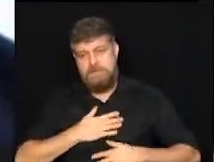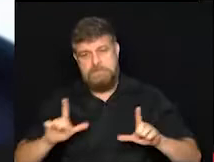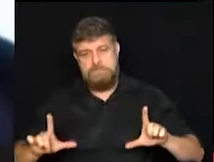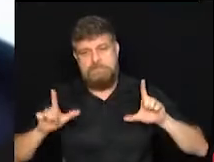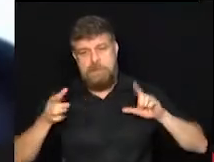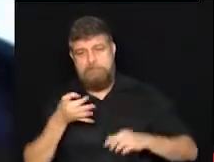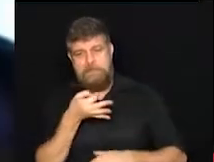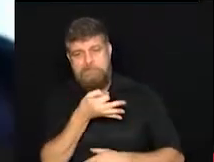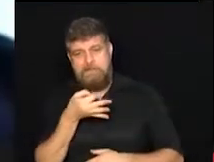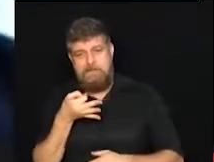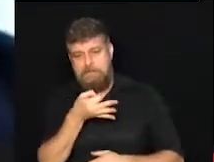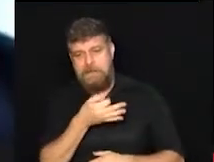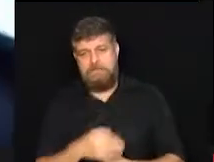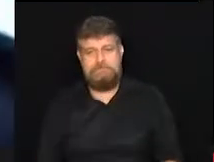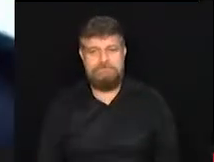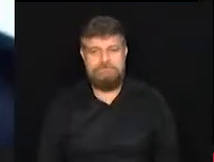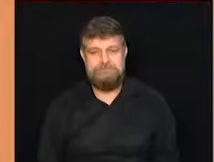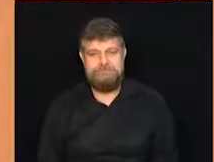vocês.